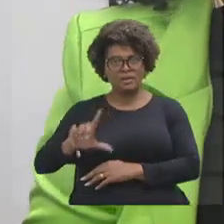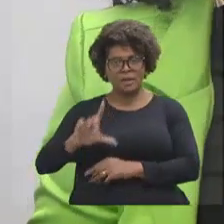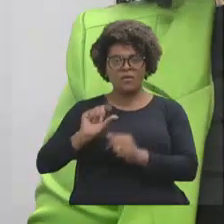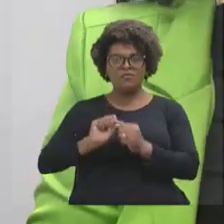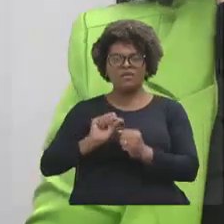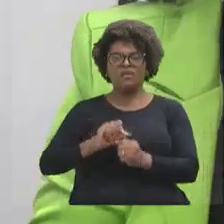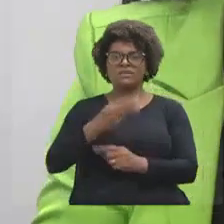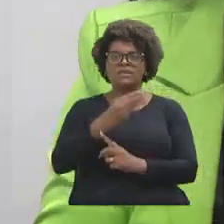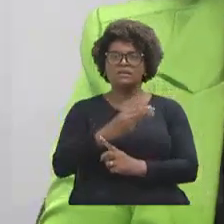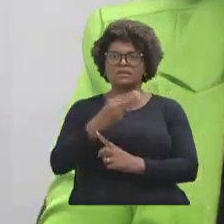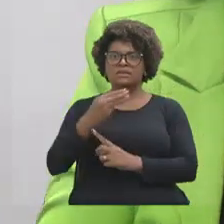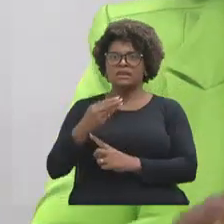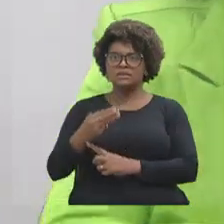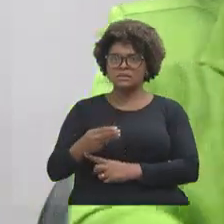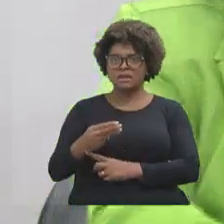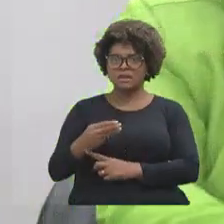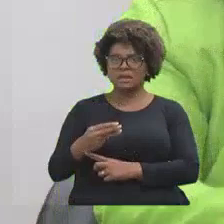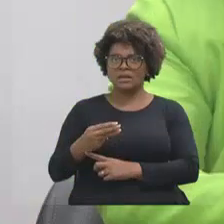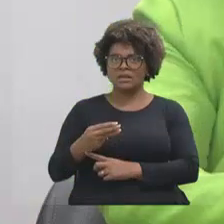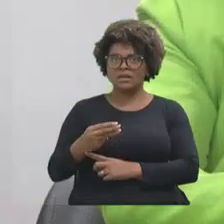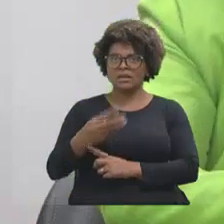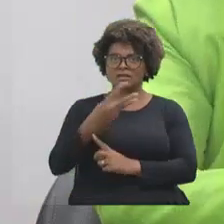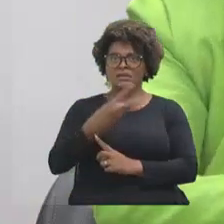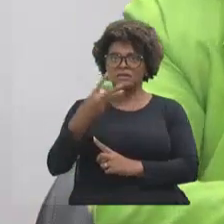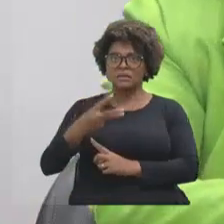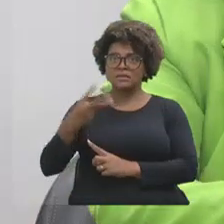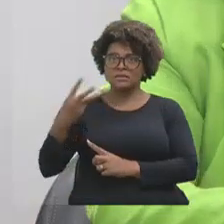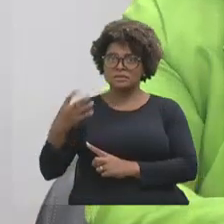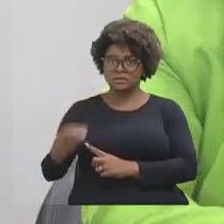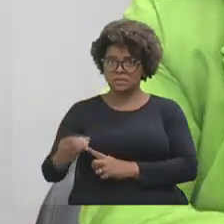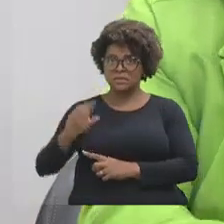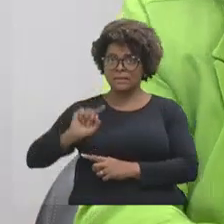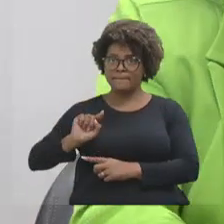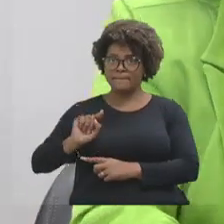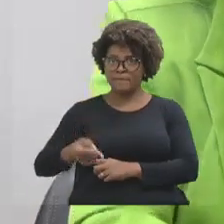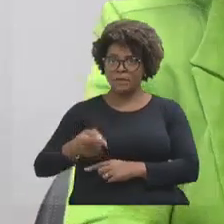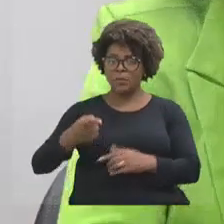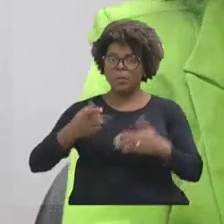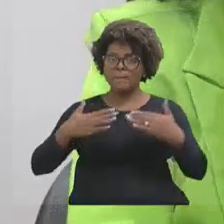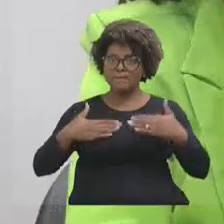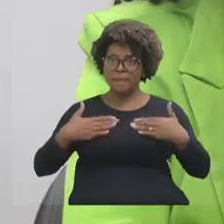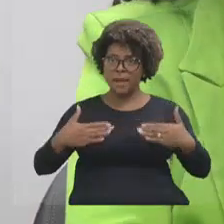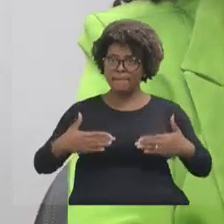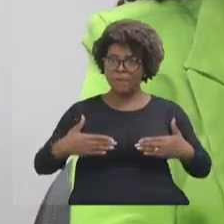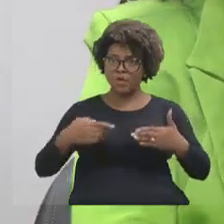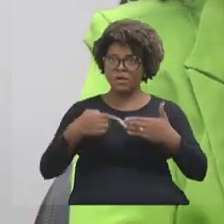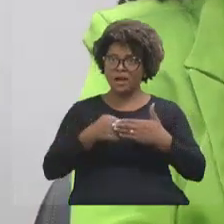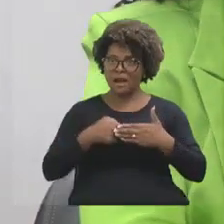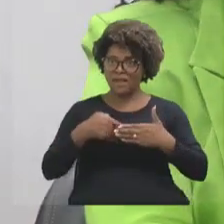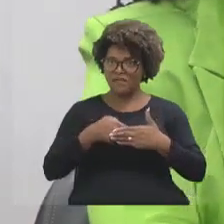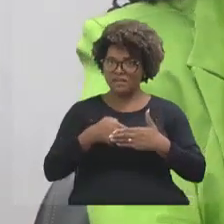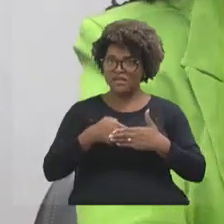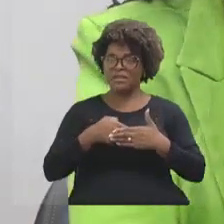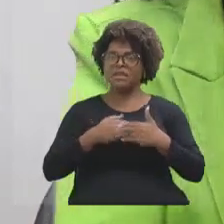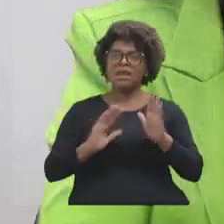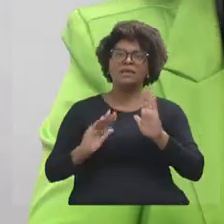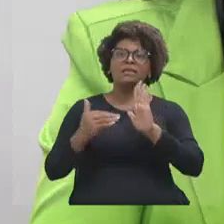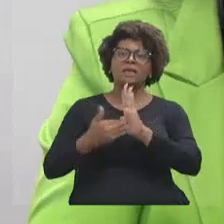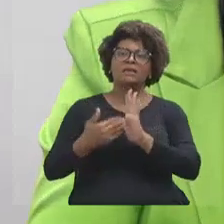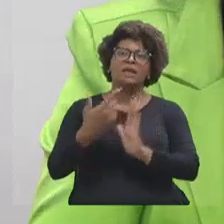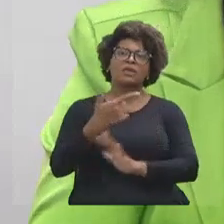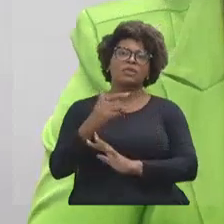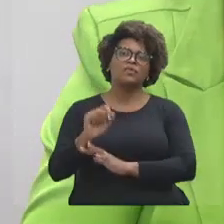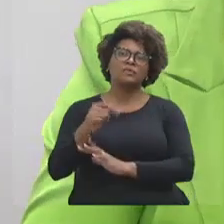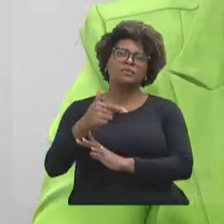33.000 é 330 mil mamografias e infelizmente até 2021 houve uma redução de